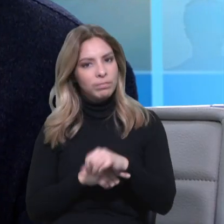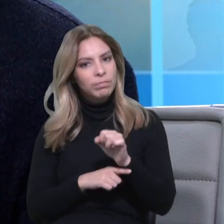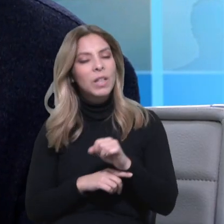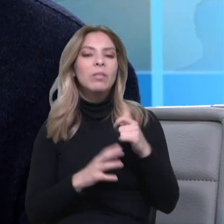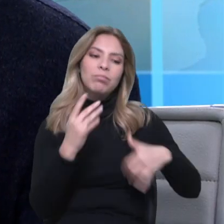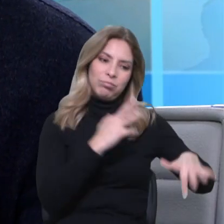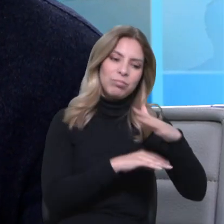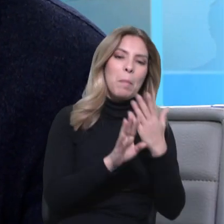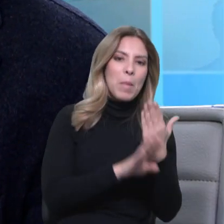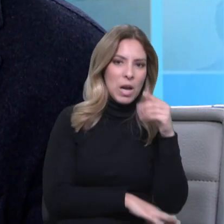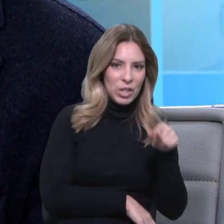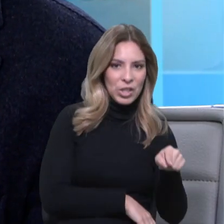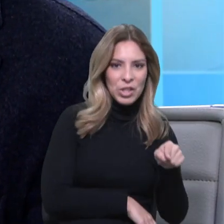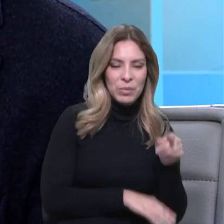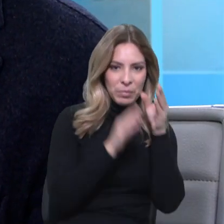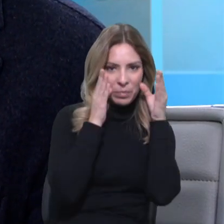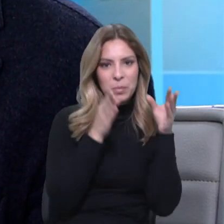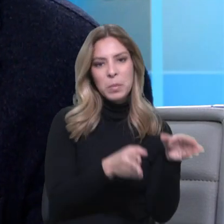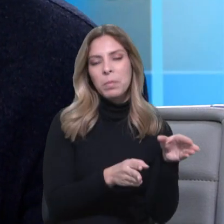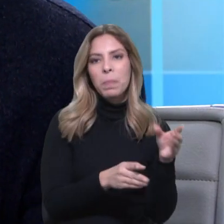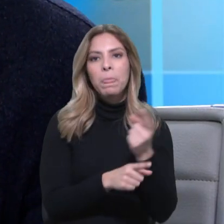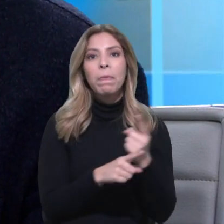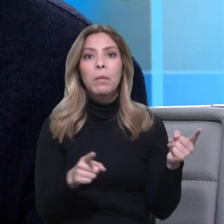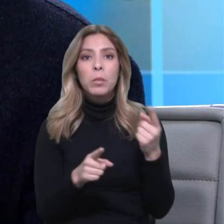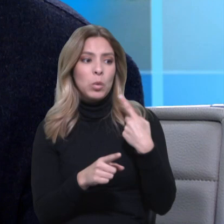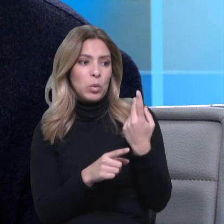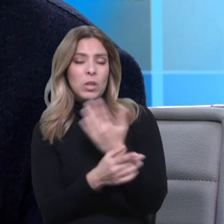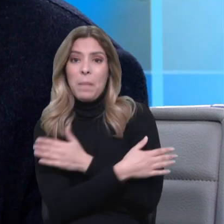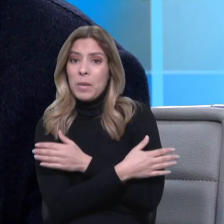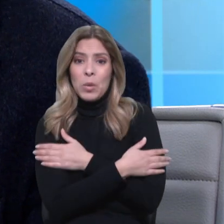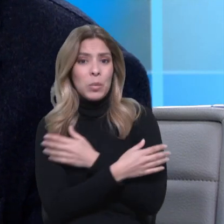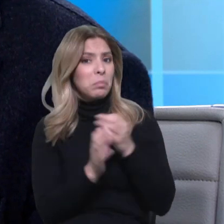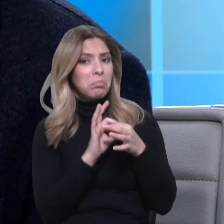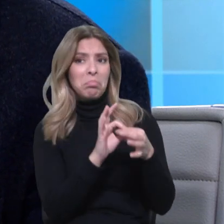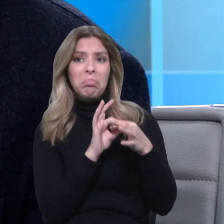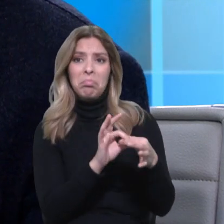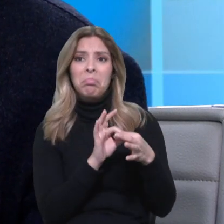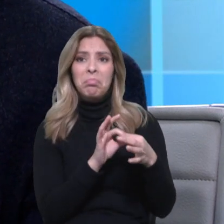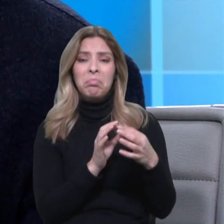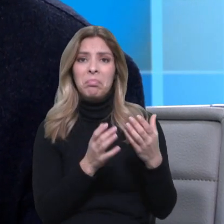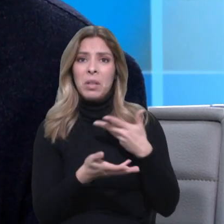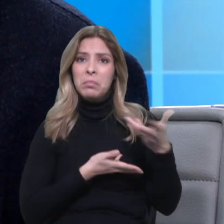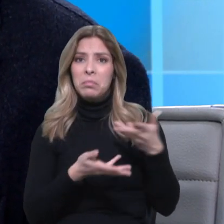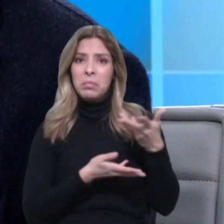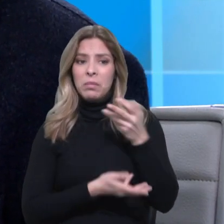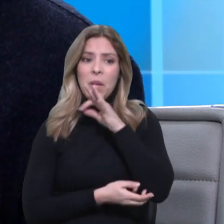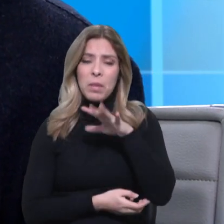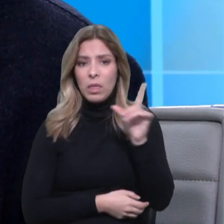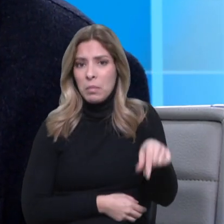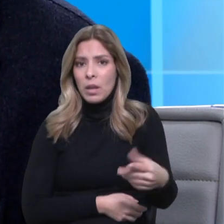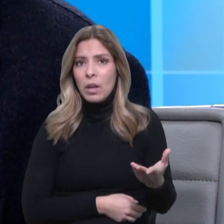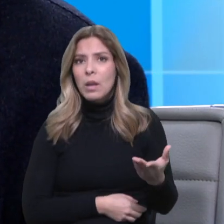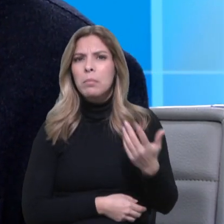povo, não é? Porque começámos amigos, relacionamentos de pessoas amigas e familiares, não é? Mas temos